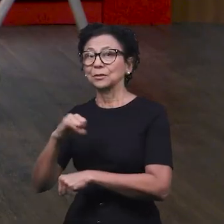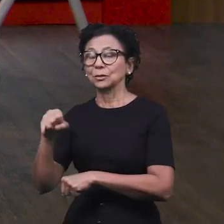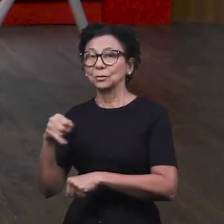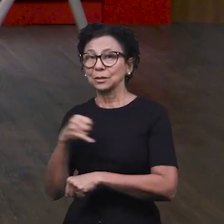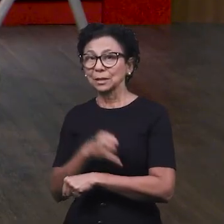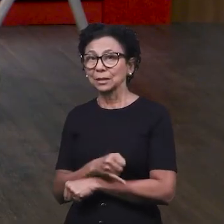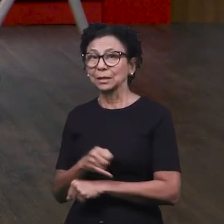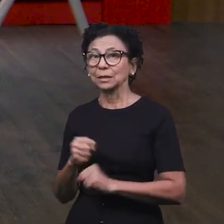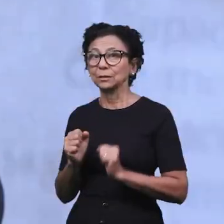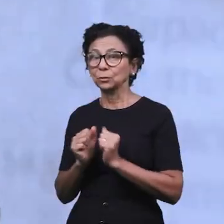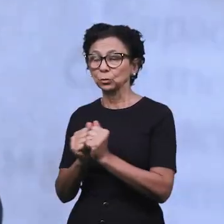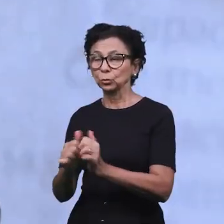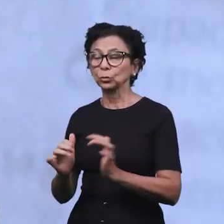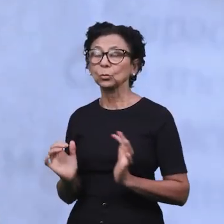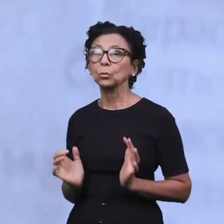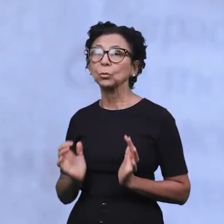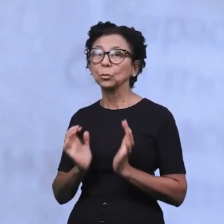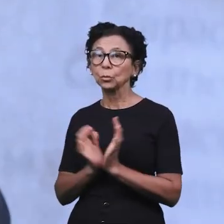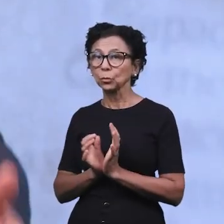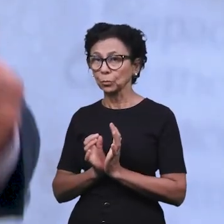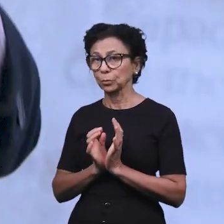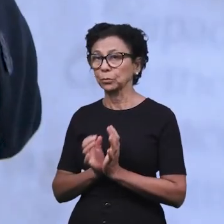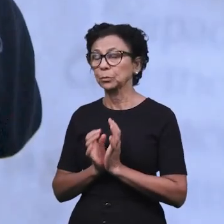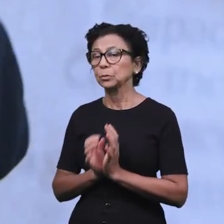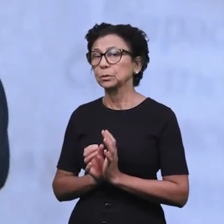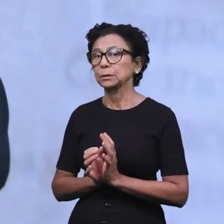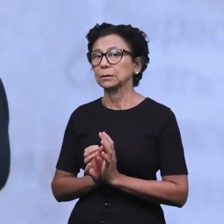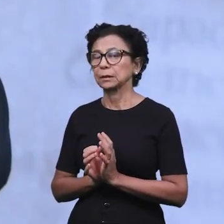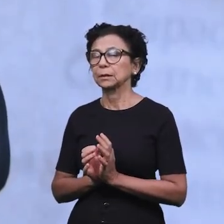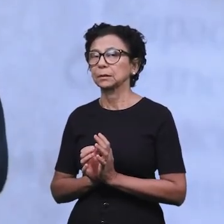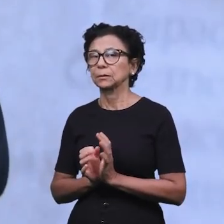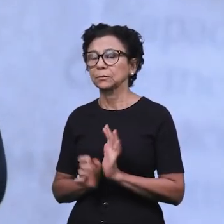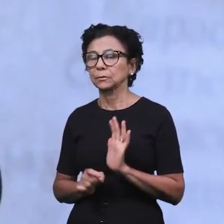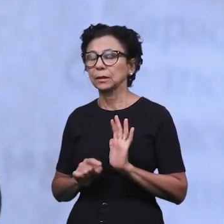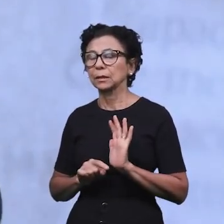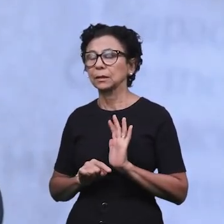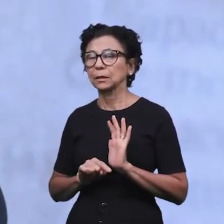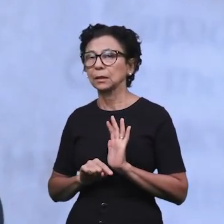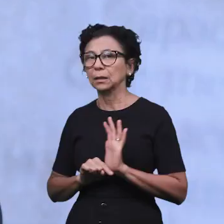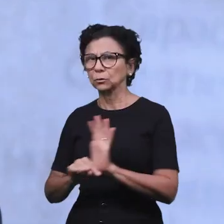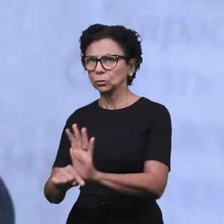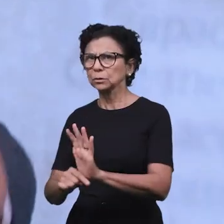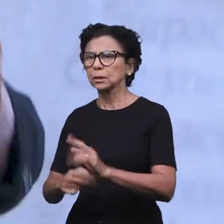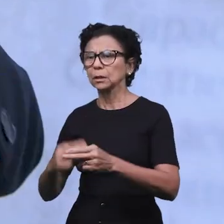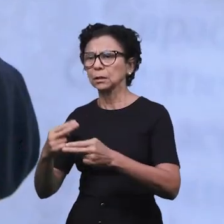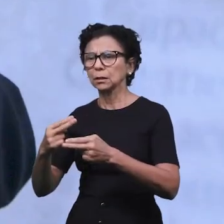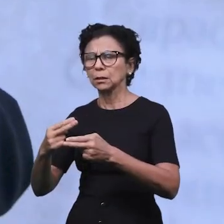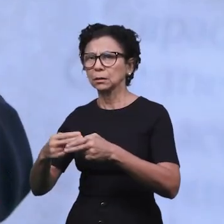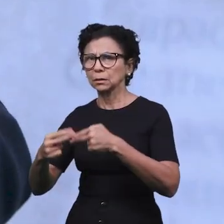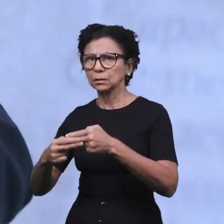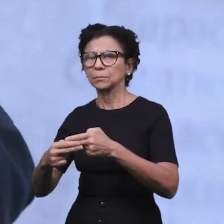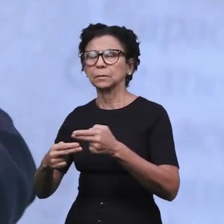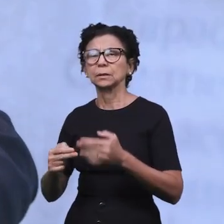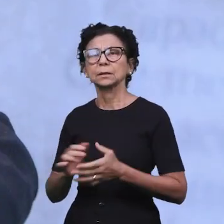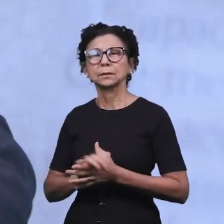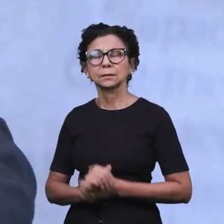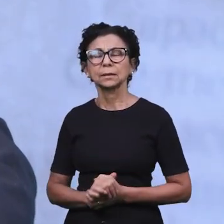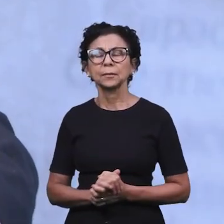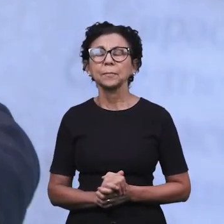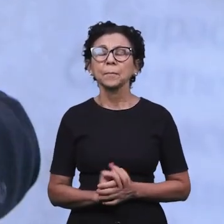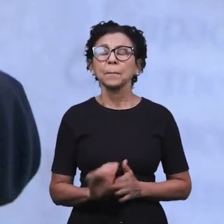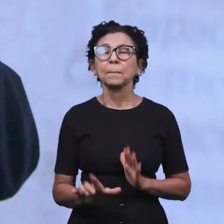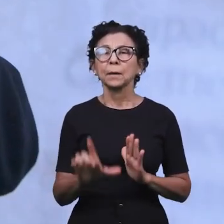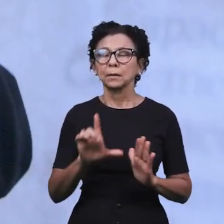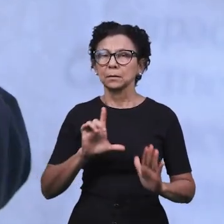edificar aquela cidade. E ele está falando o seguinte: já antes de começarem a pensar nisso, ele já tinha colocado isso diante